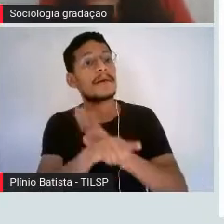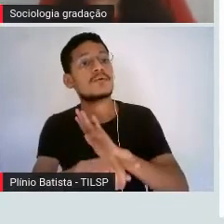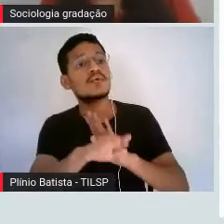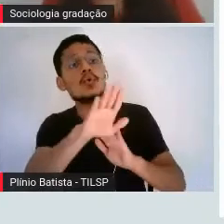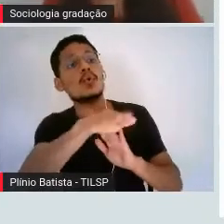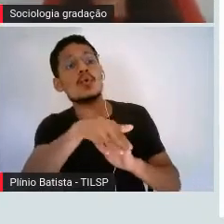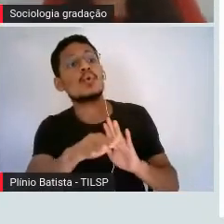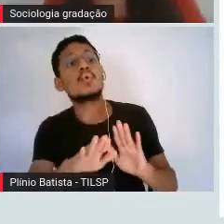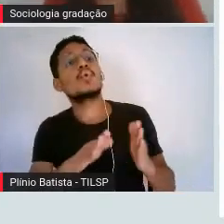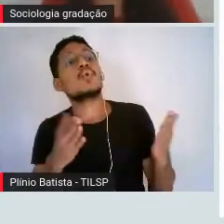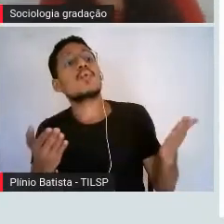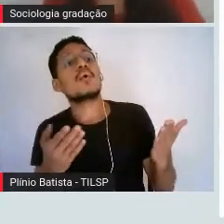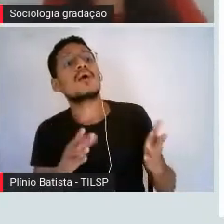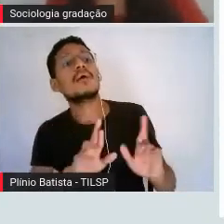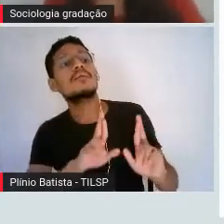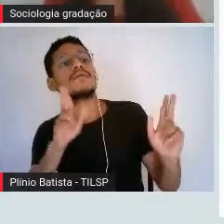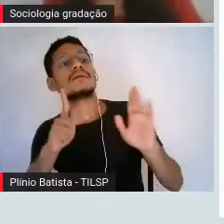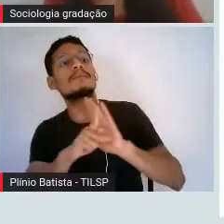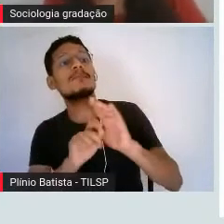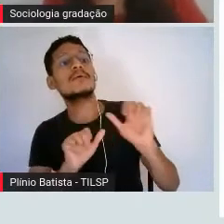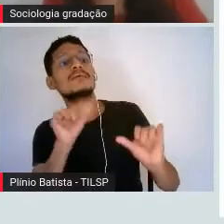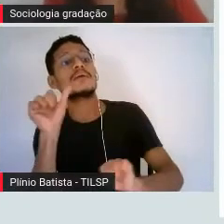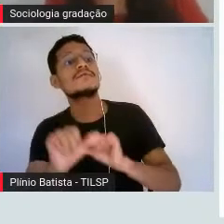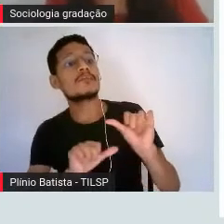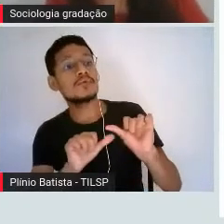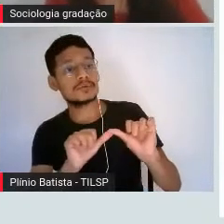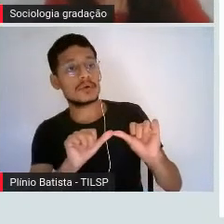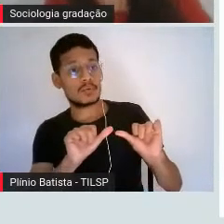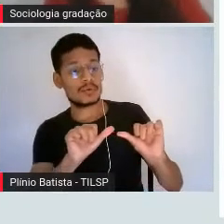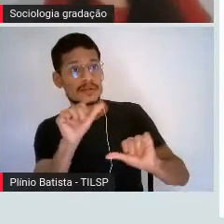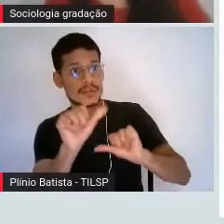a diferença de transformação e revolução?